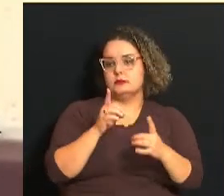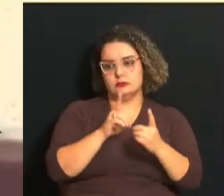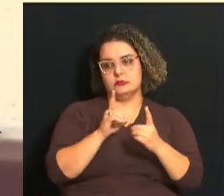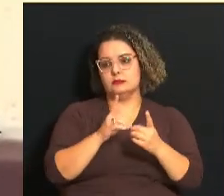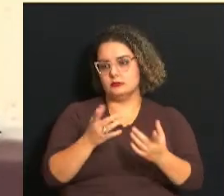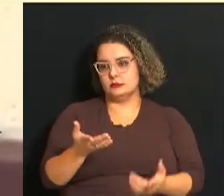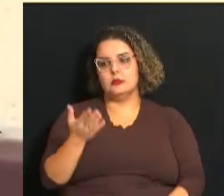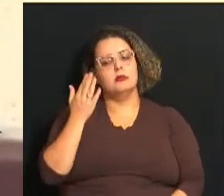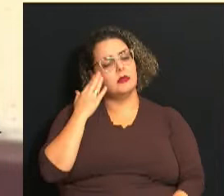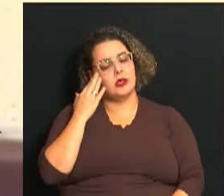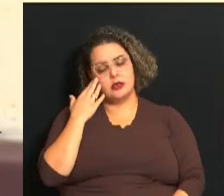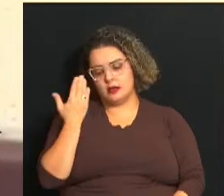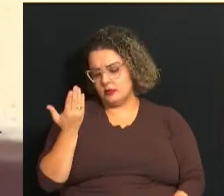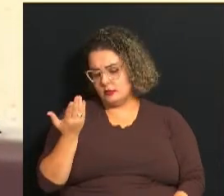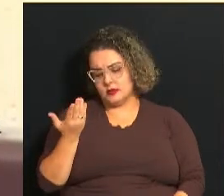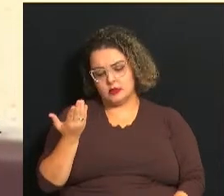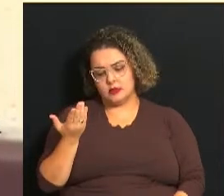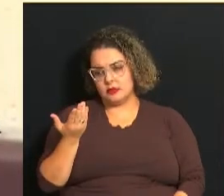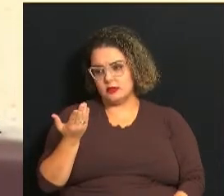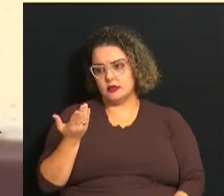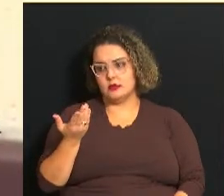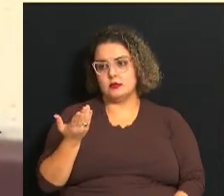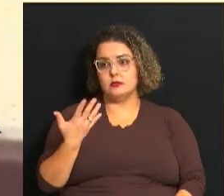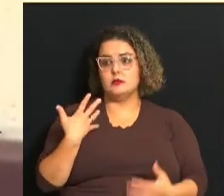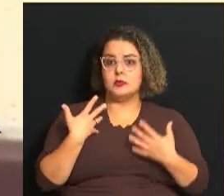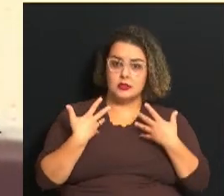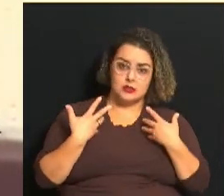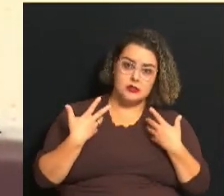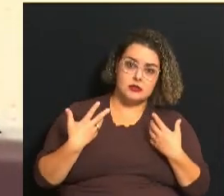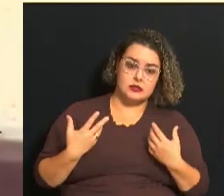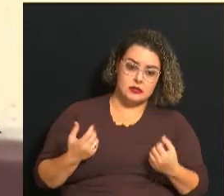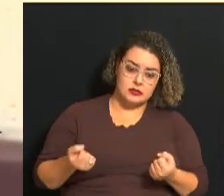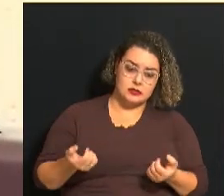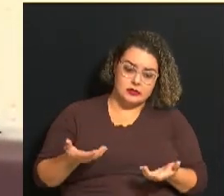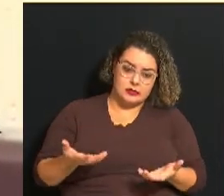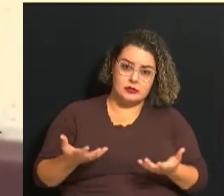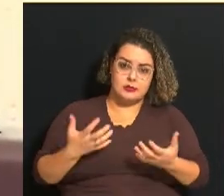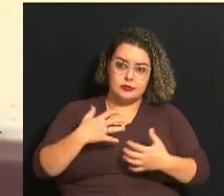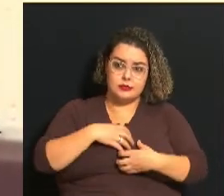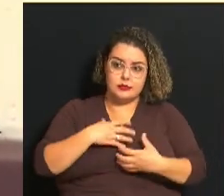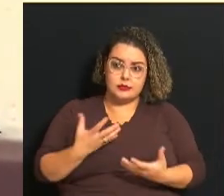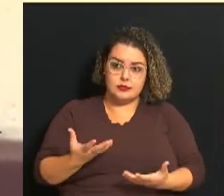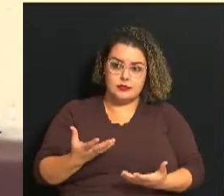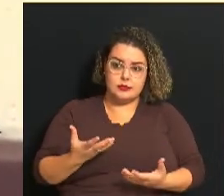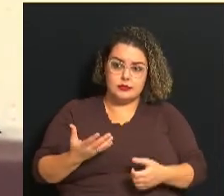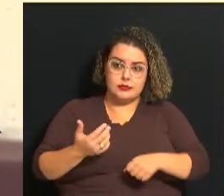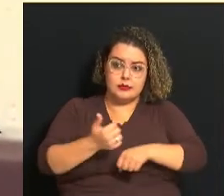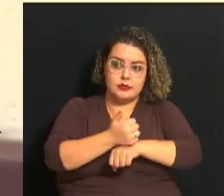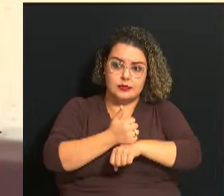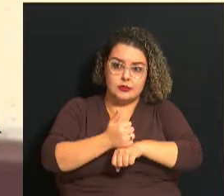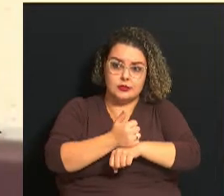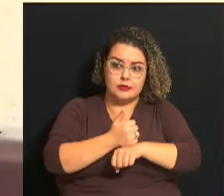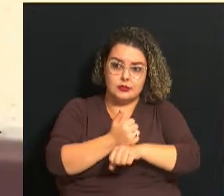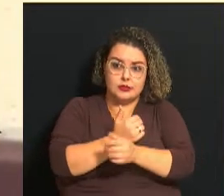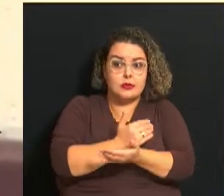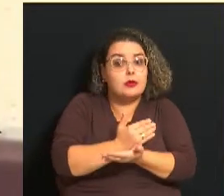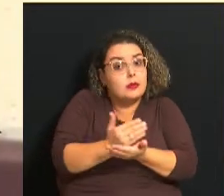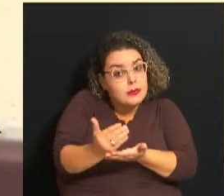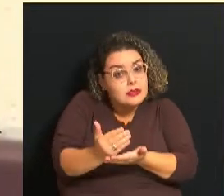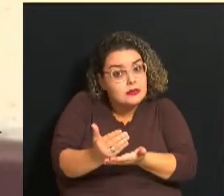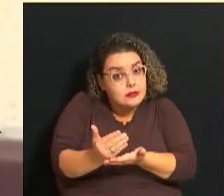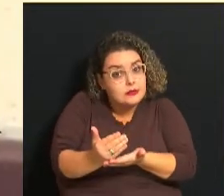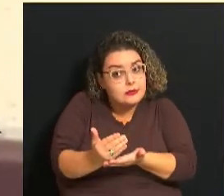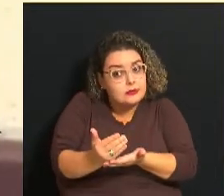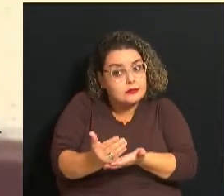seja a gente sabe muito bem que para poder se submeter numa situação como essa são profissionais o iniciantes né